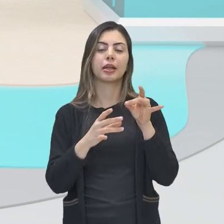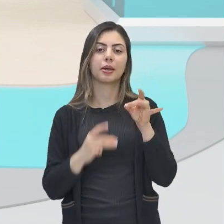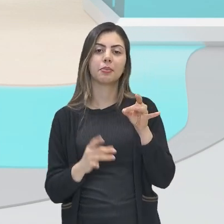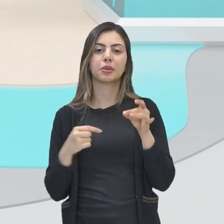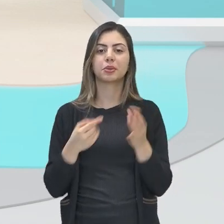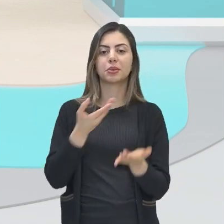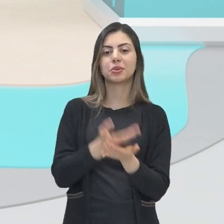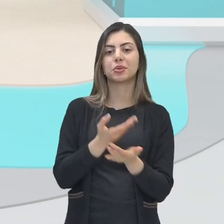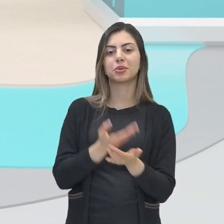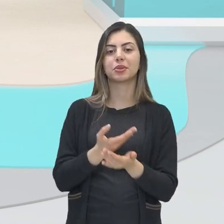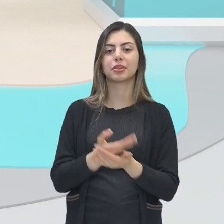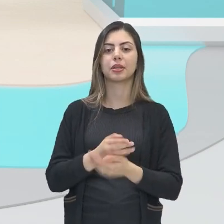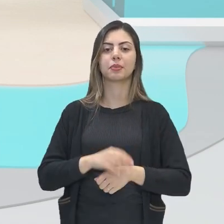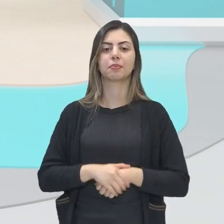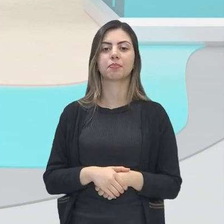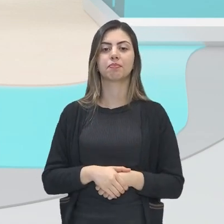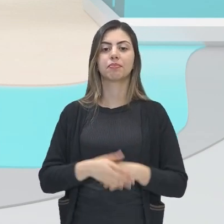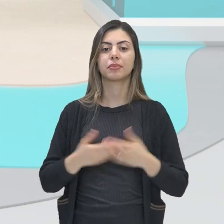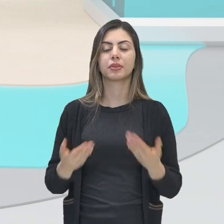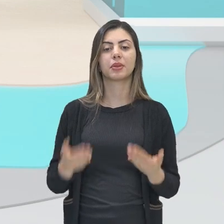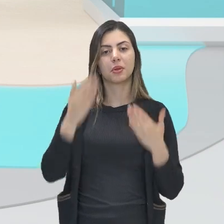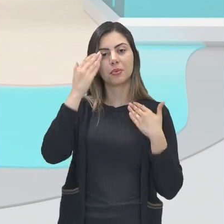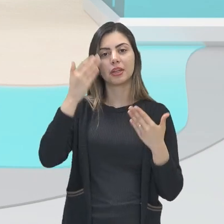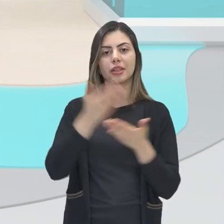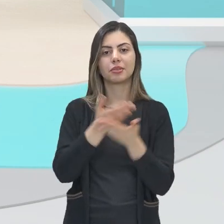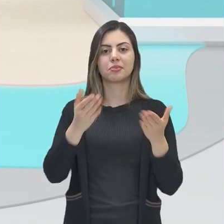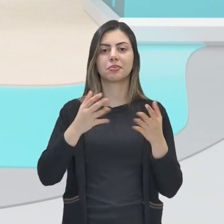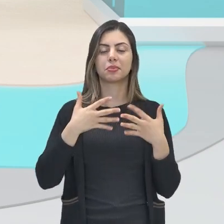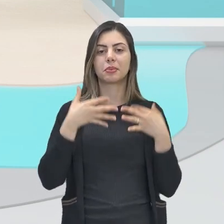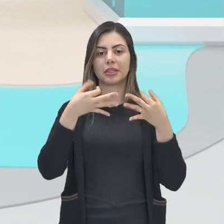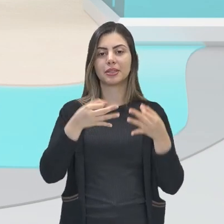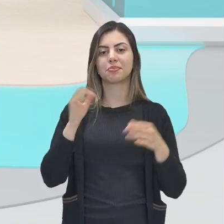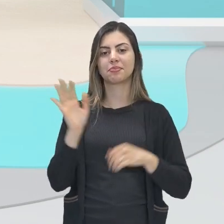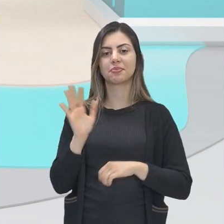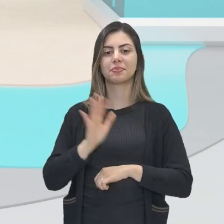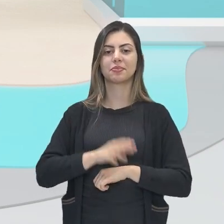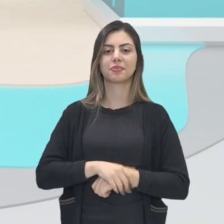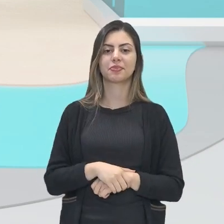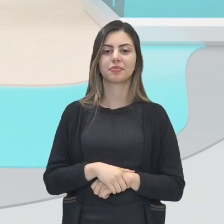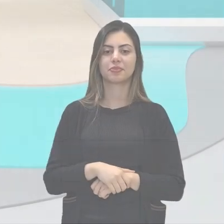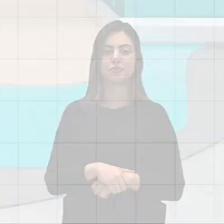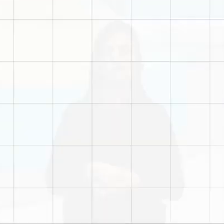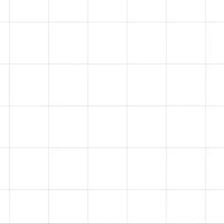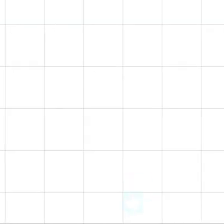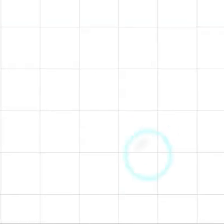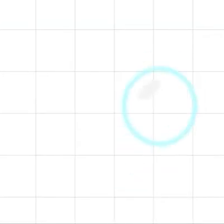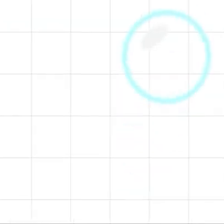rede e parede que nós tínhamos para hoje. Eu agradeço a atenção de todos e até a próxima.